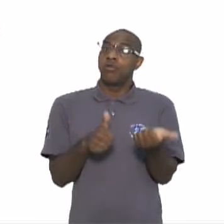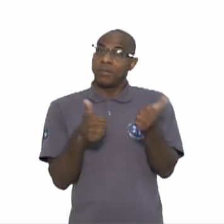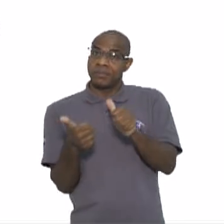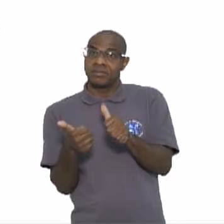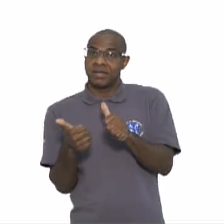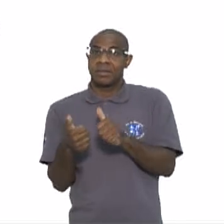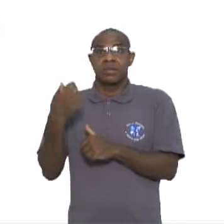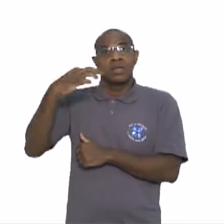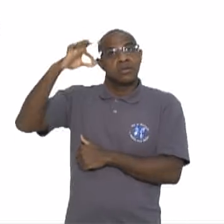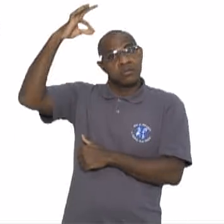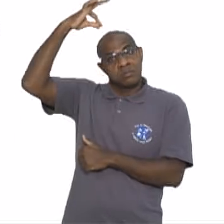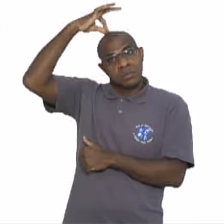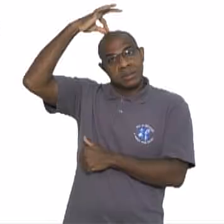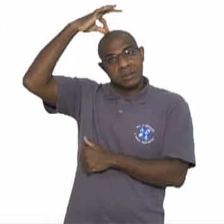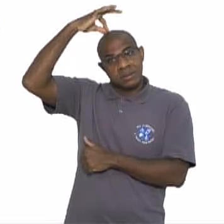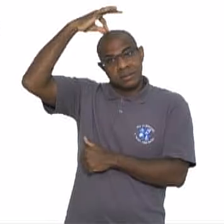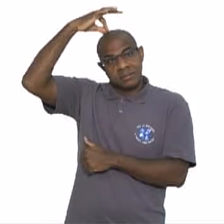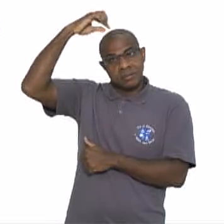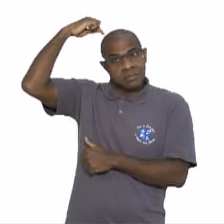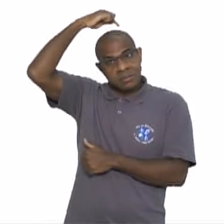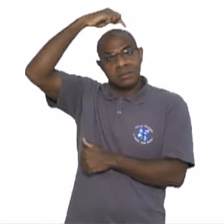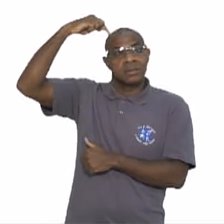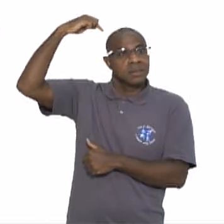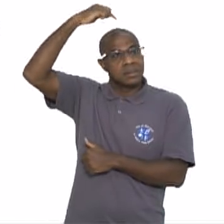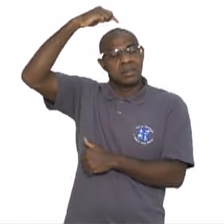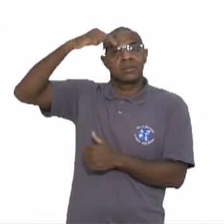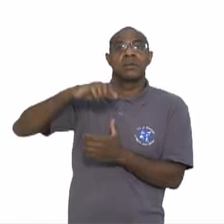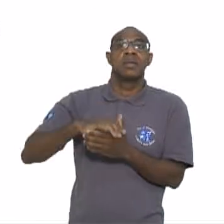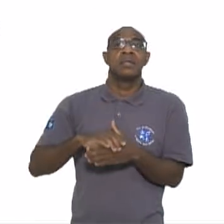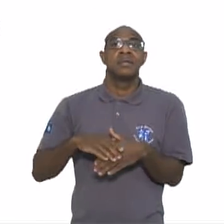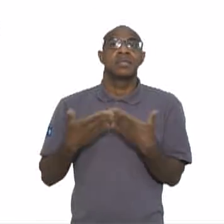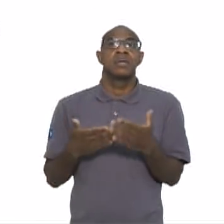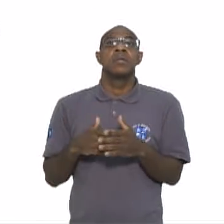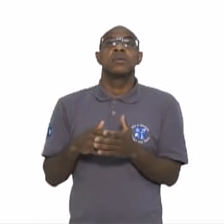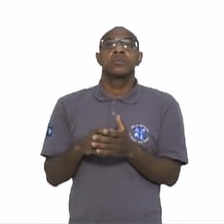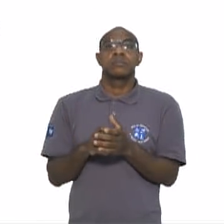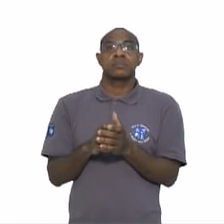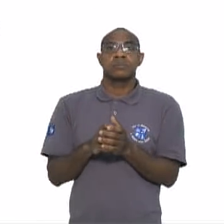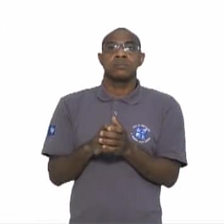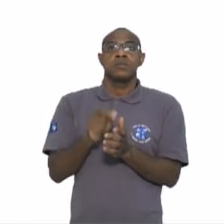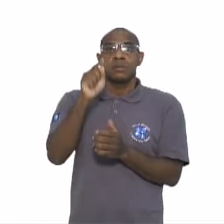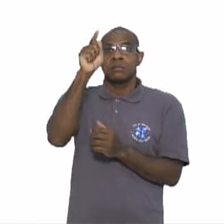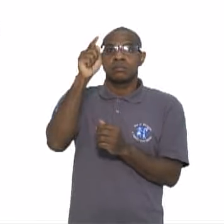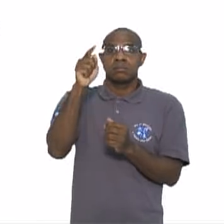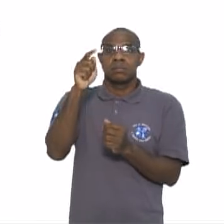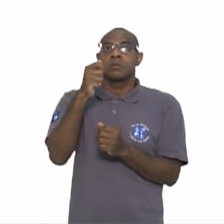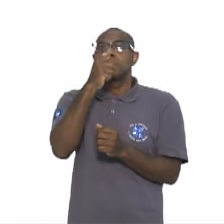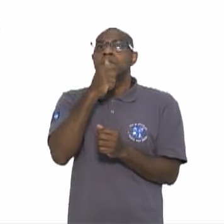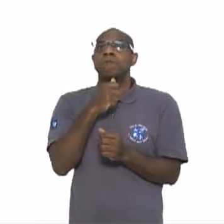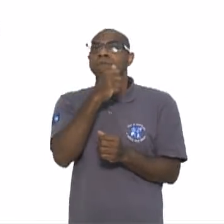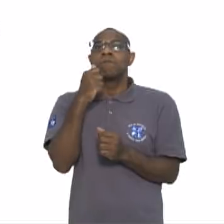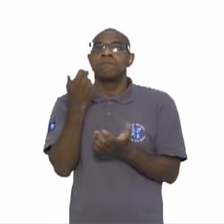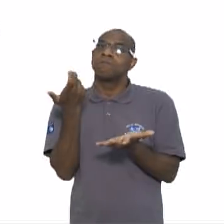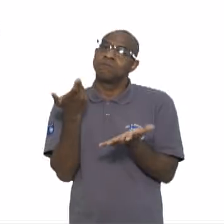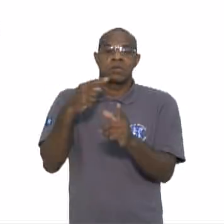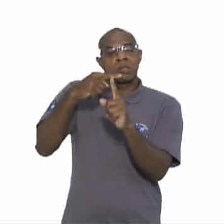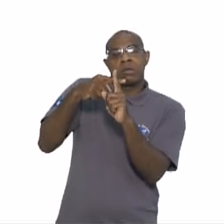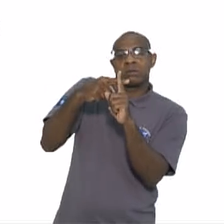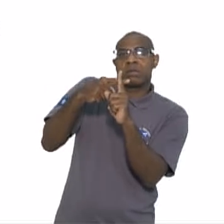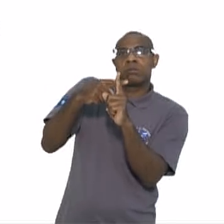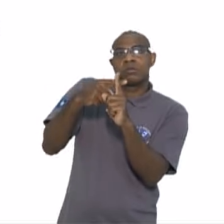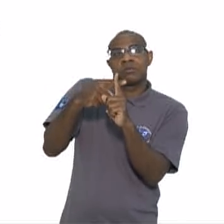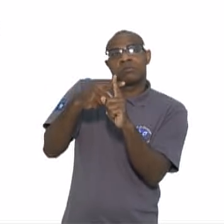Santo, e ungido com o santo crisma, com o sinal da cruz. Mais de 3.000 homens do seu exército